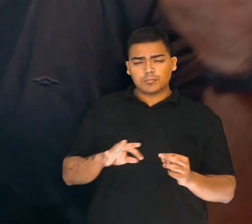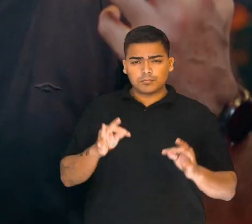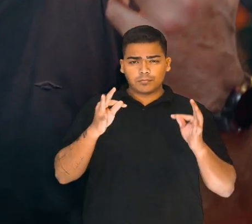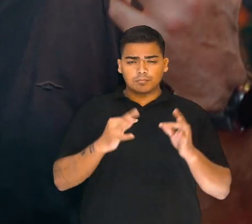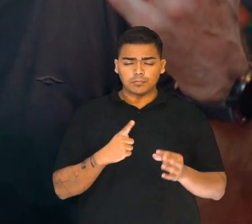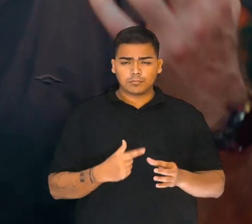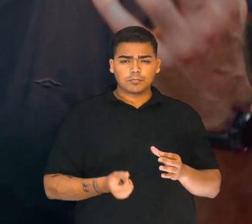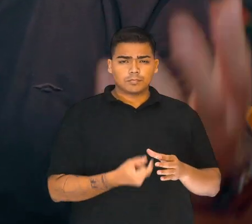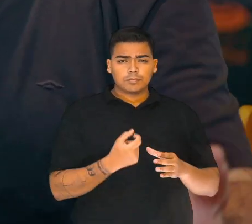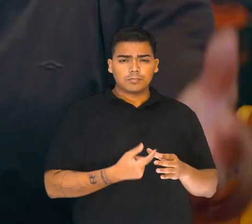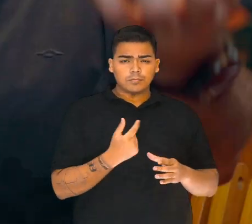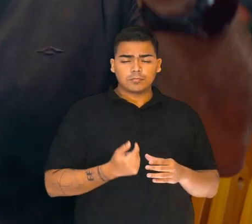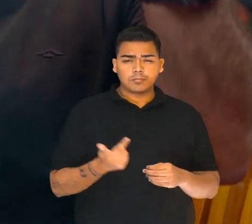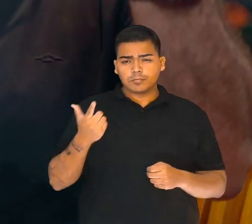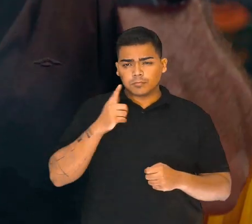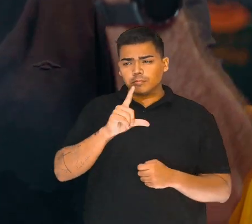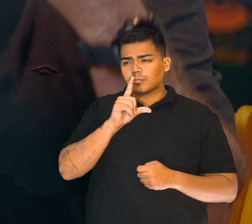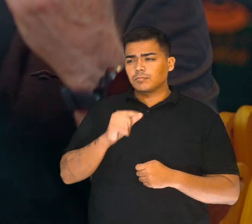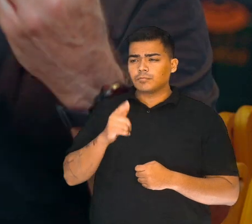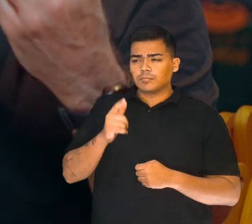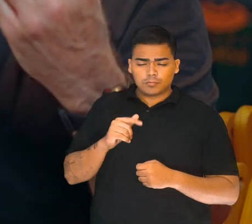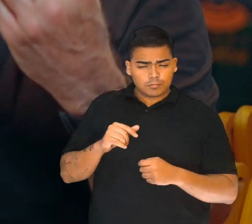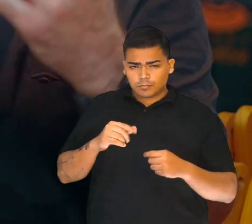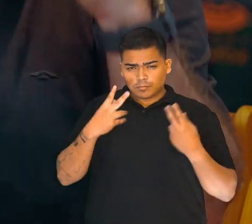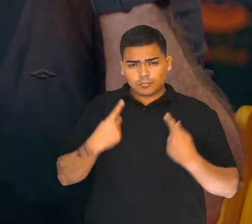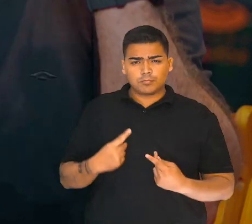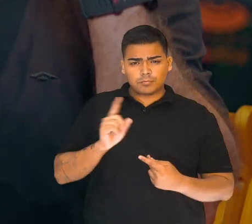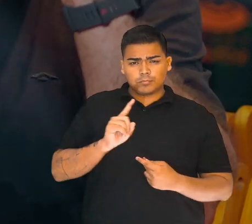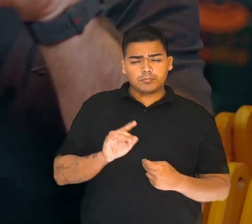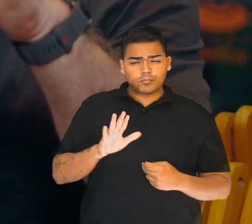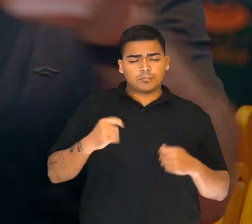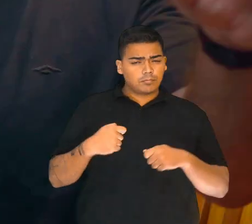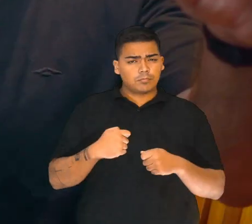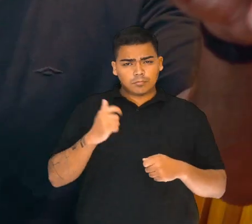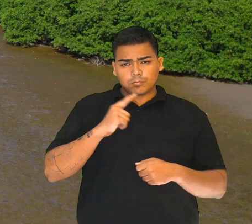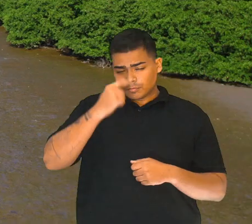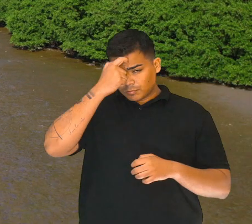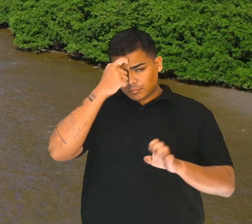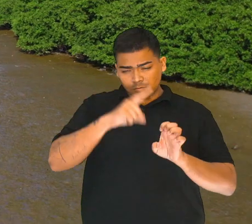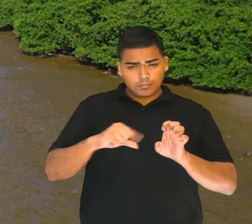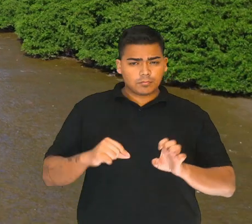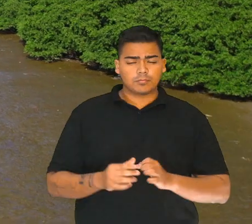criando startups que não só demandavam mais capital humano, mas demandavam capital empreendedor.